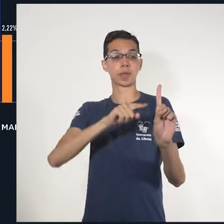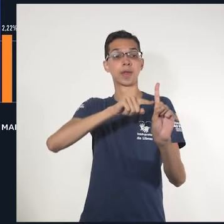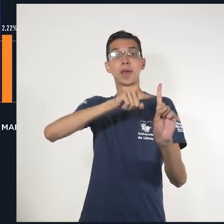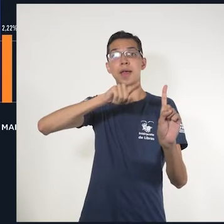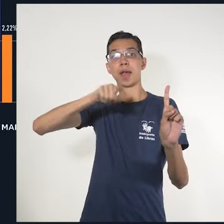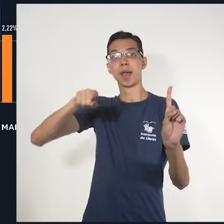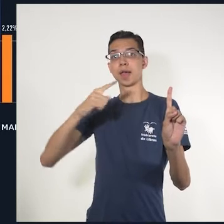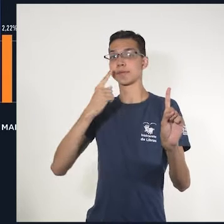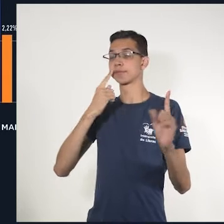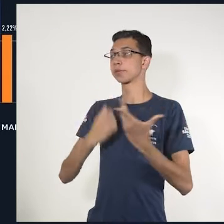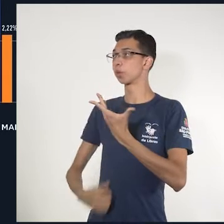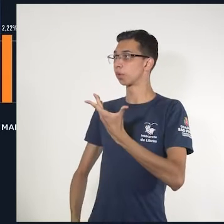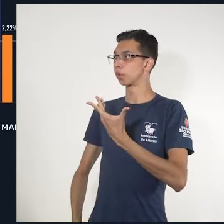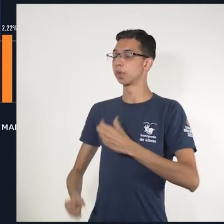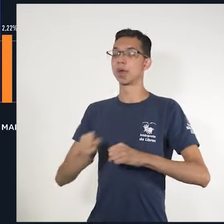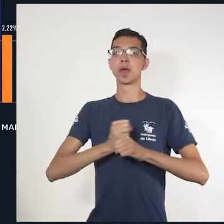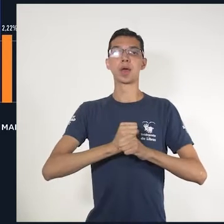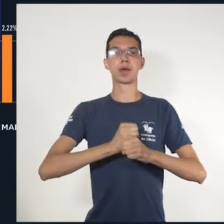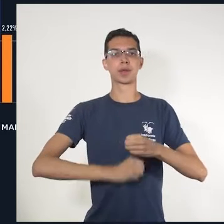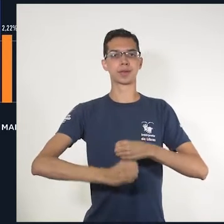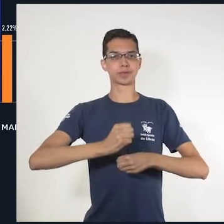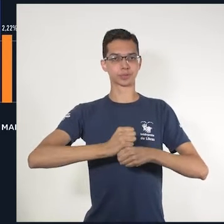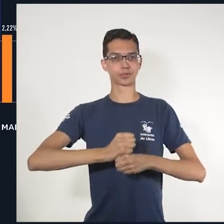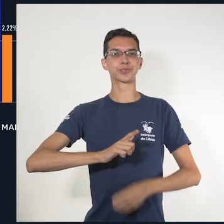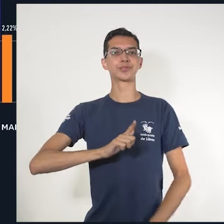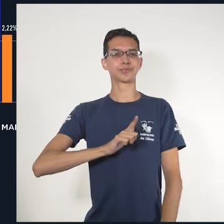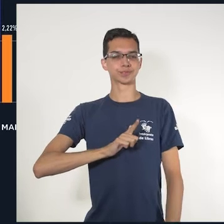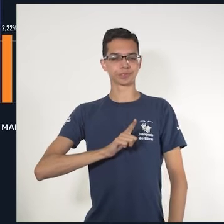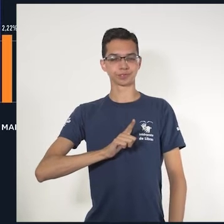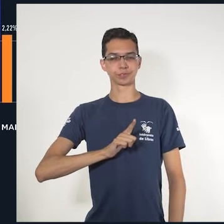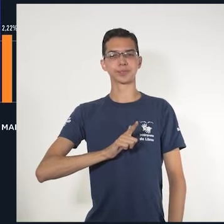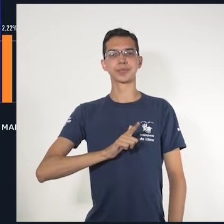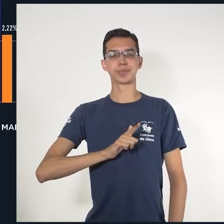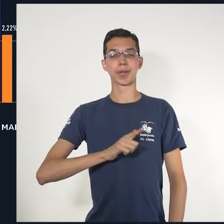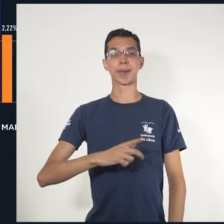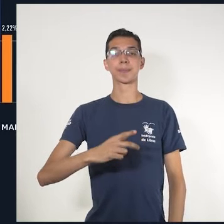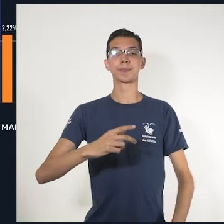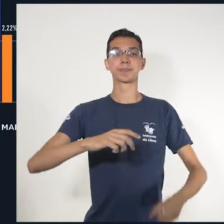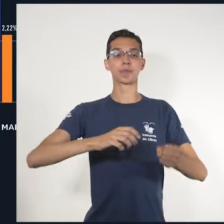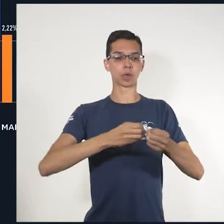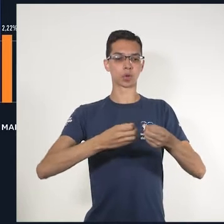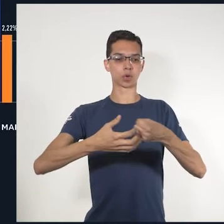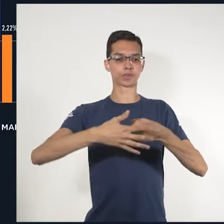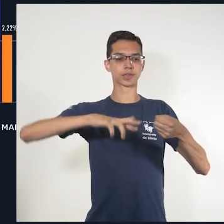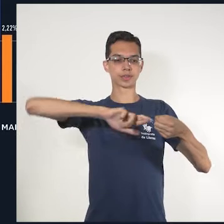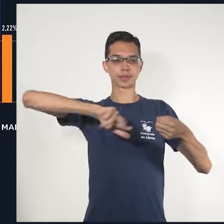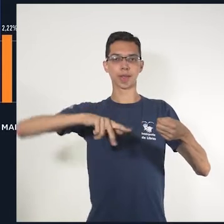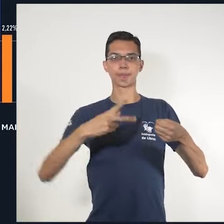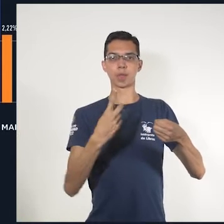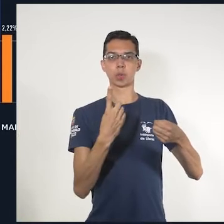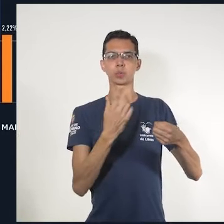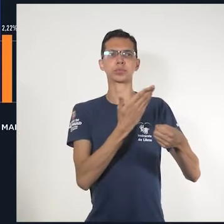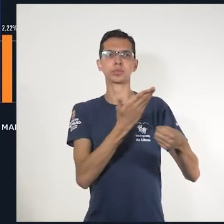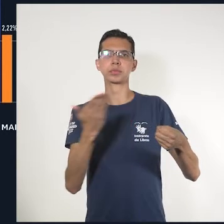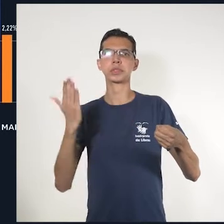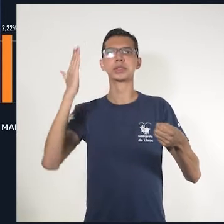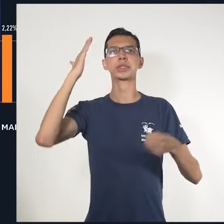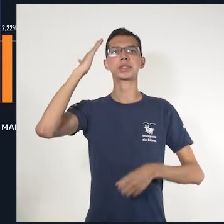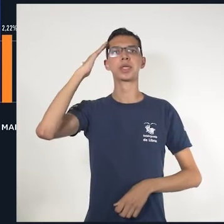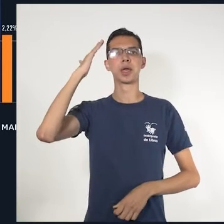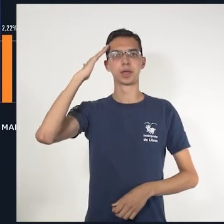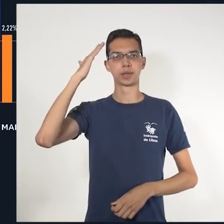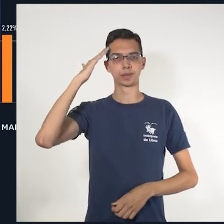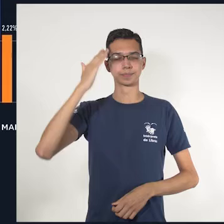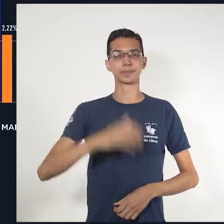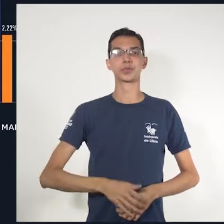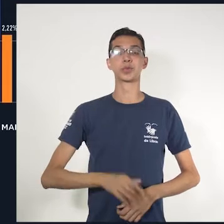desde o ano passado. Nós tivemos na P1, todos sabem, um aumento de casos